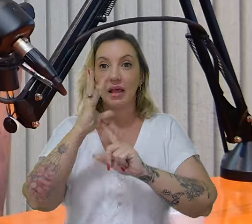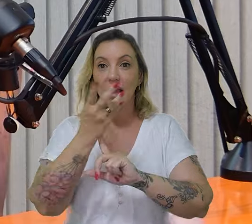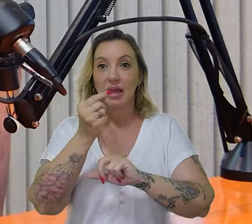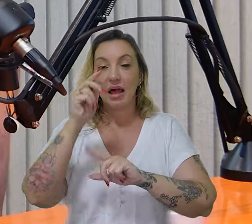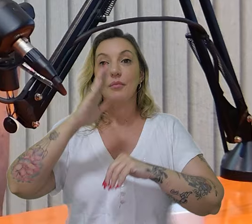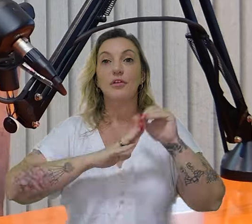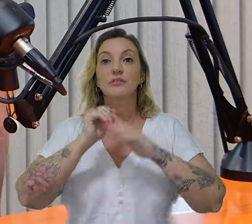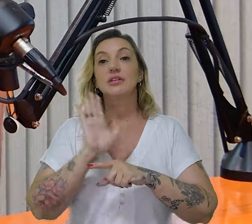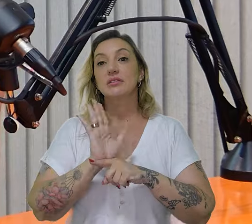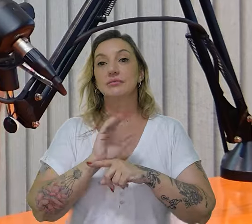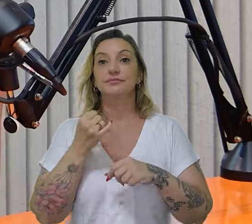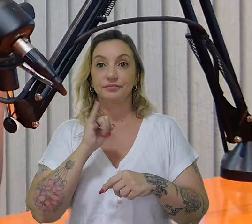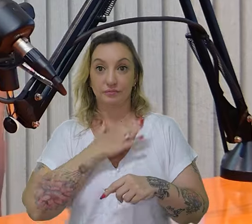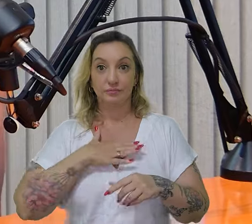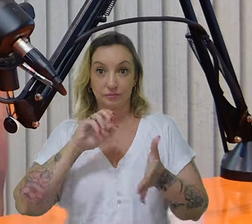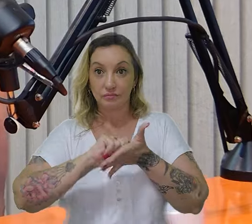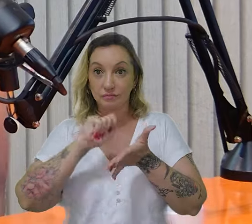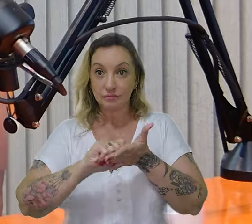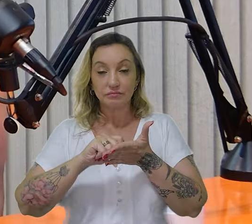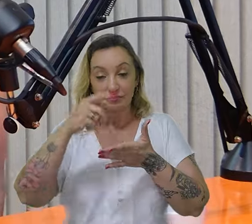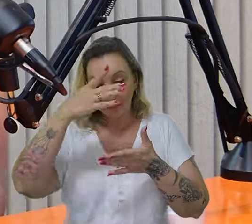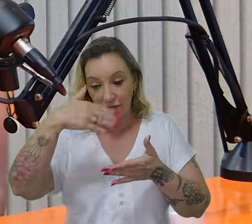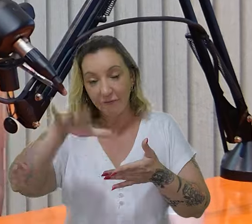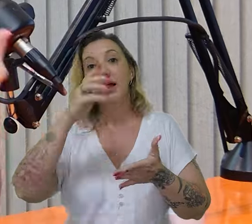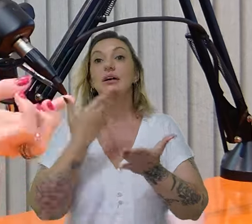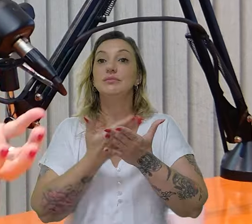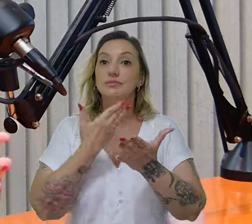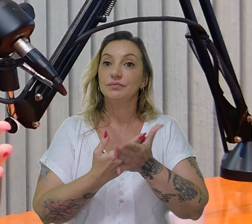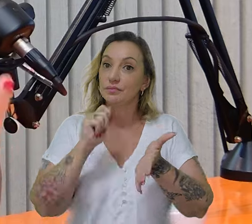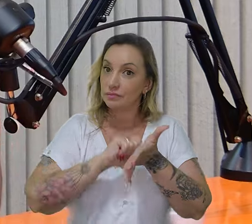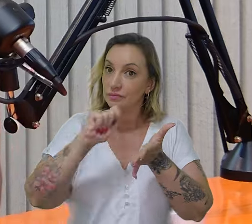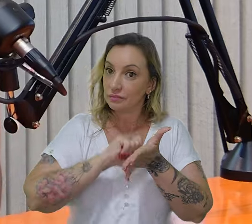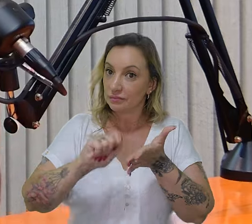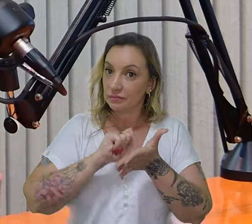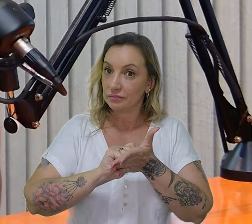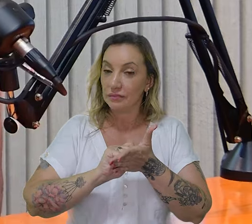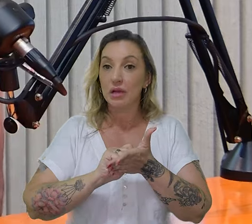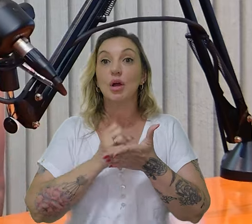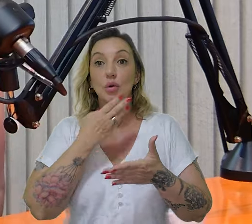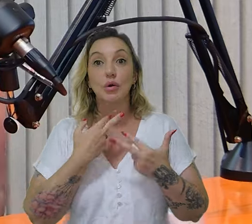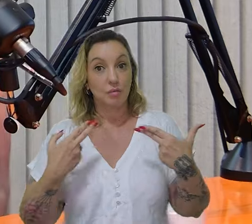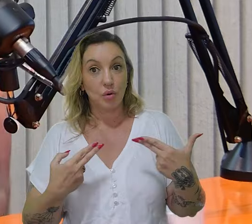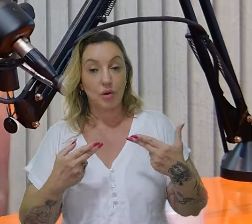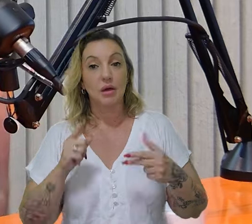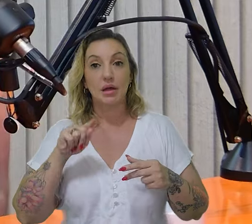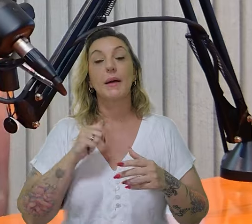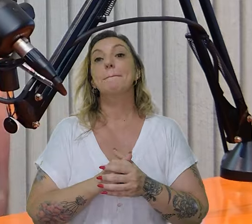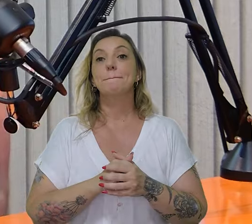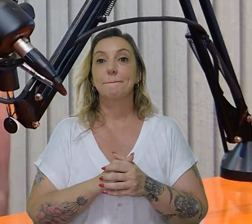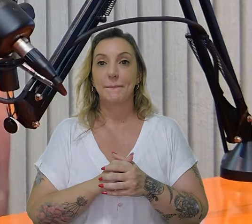profissional de cinema se você gosta de escrever vai escrever vai estudar e e eu e uma uma vantagem disso é que